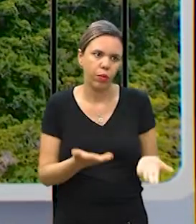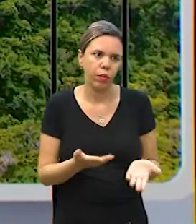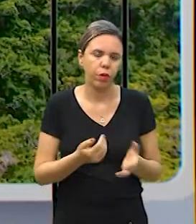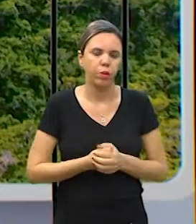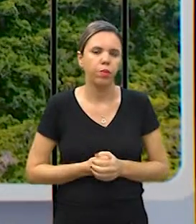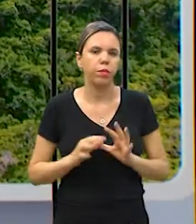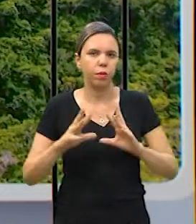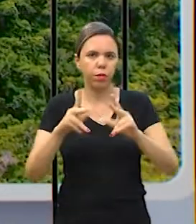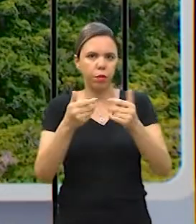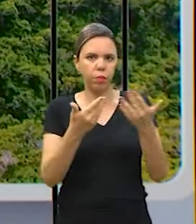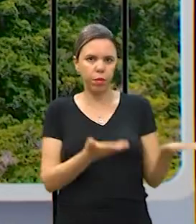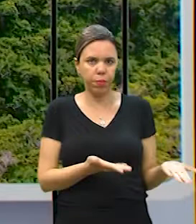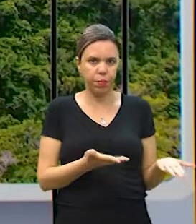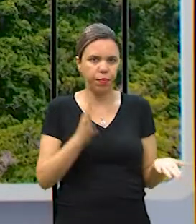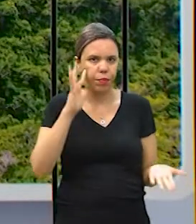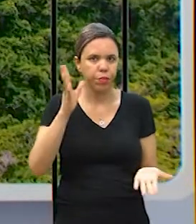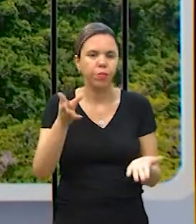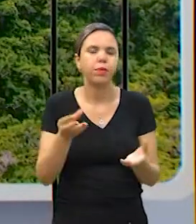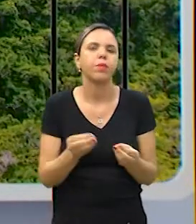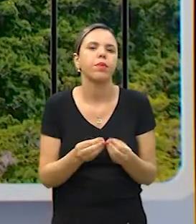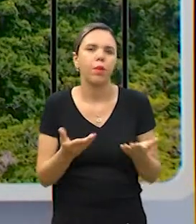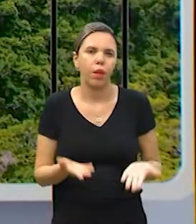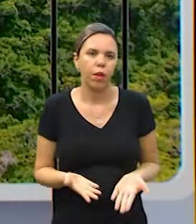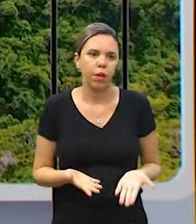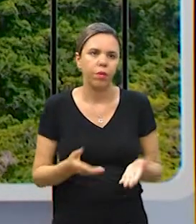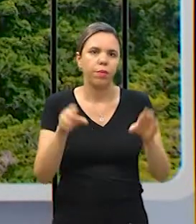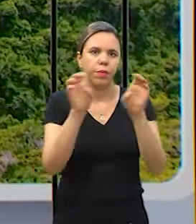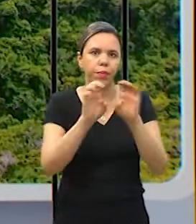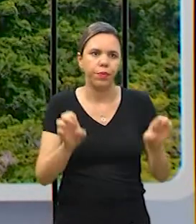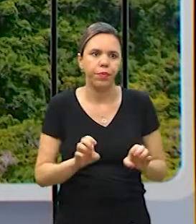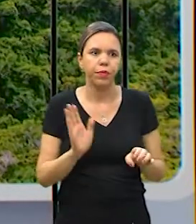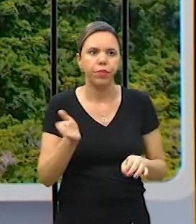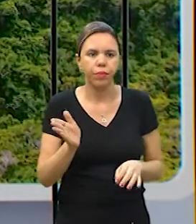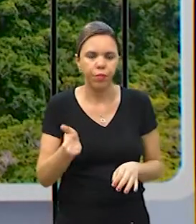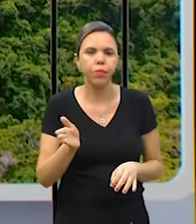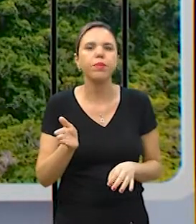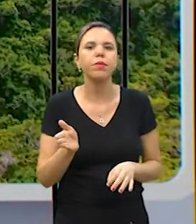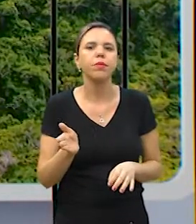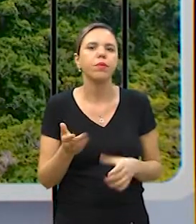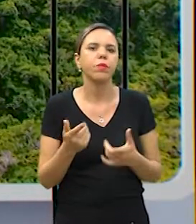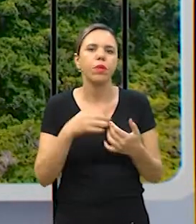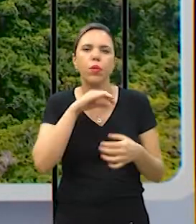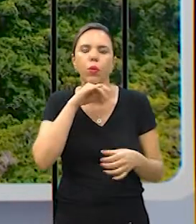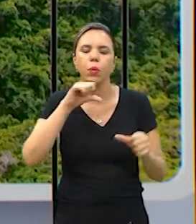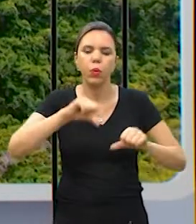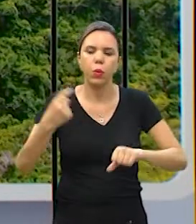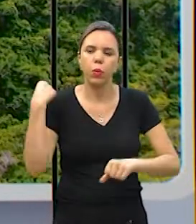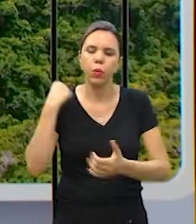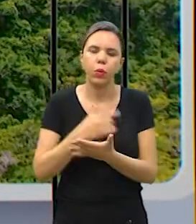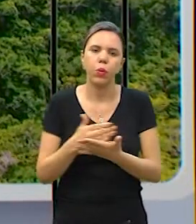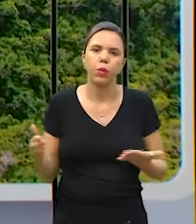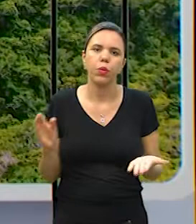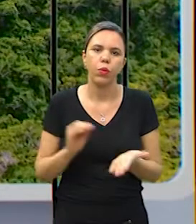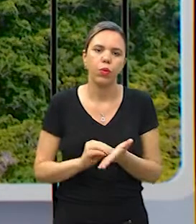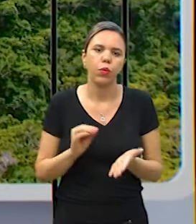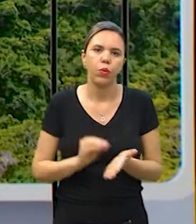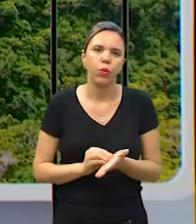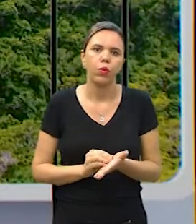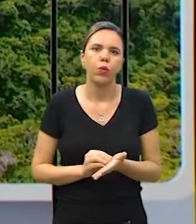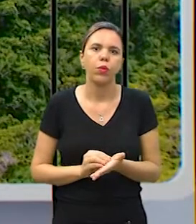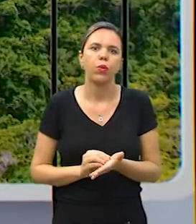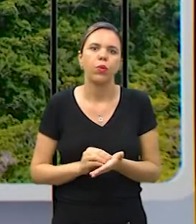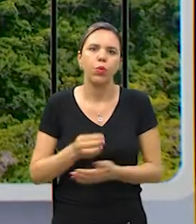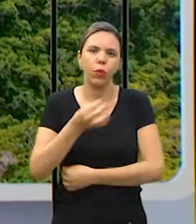feitos, tudo isso refletiu uma estrutura que já era precária no início. Okay. E a falta